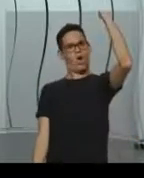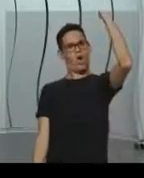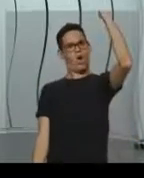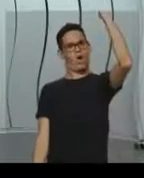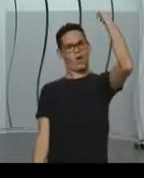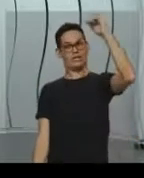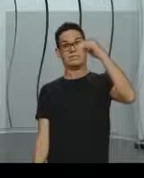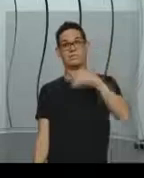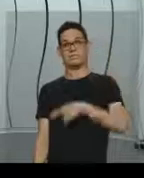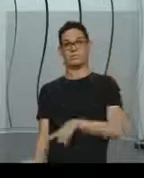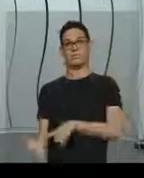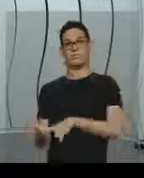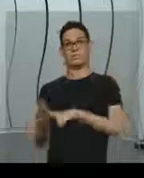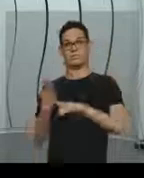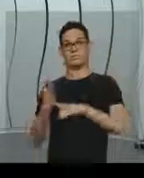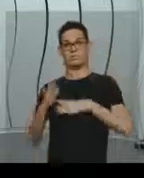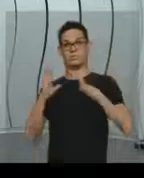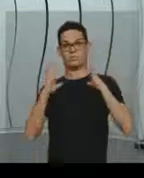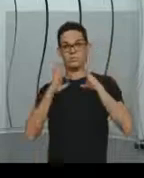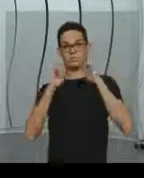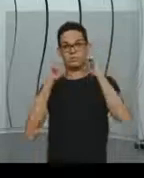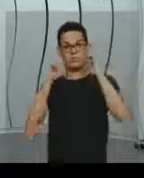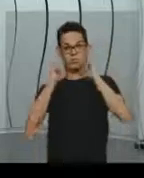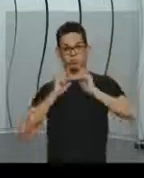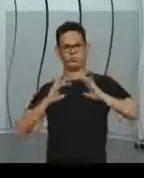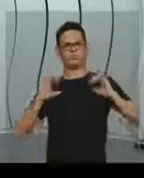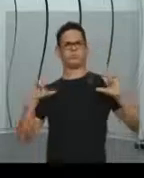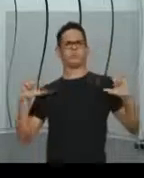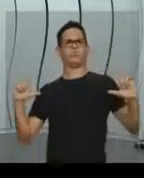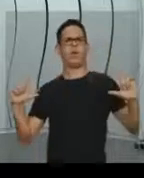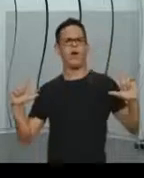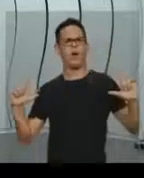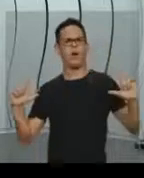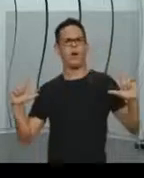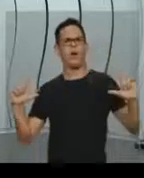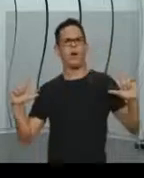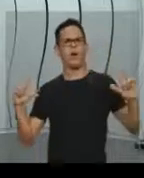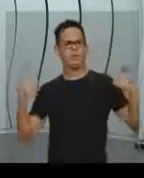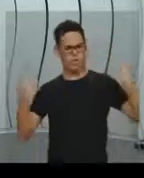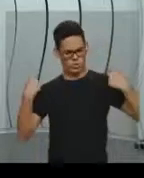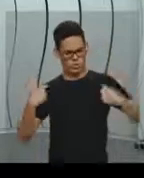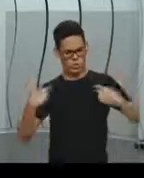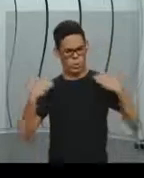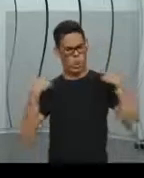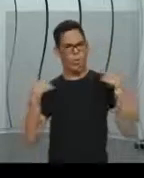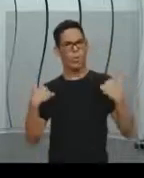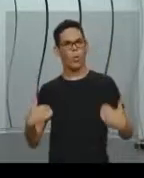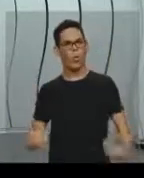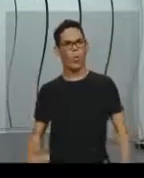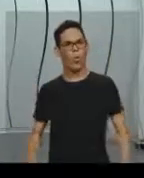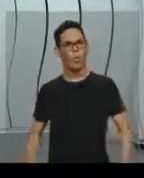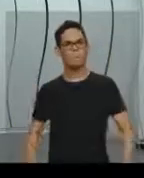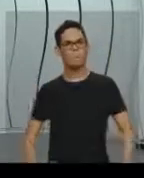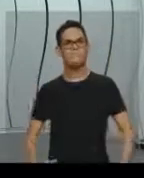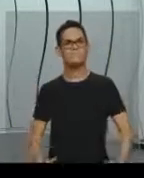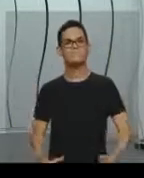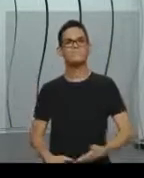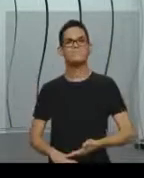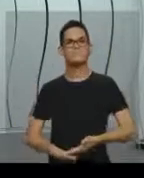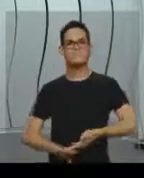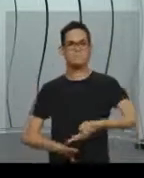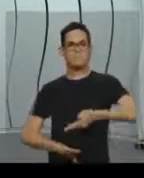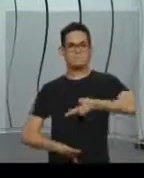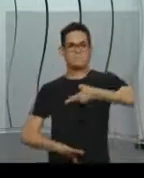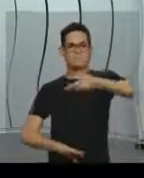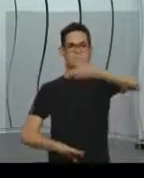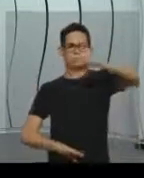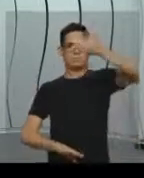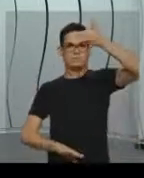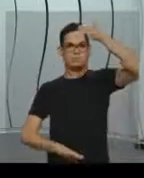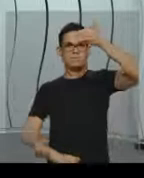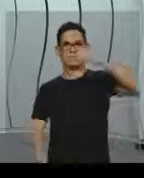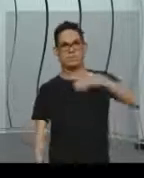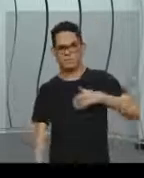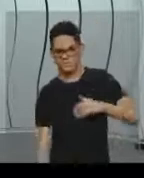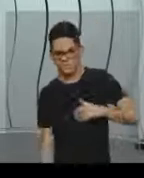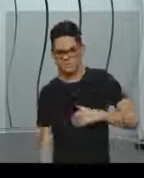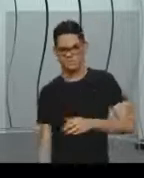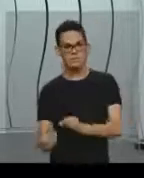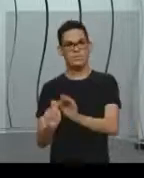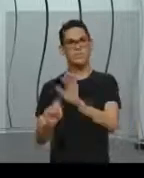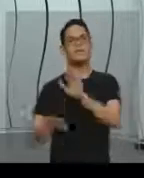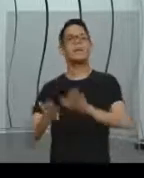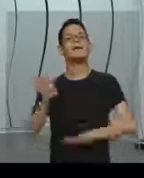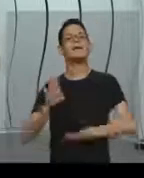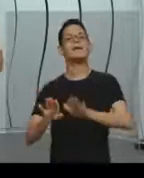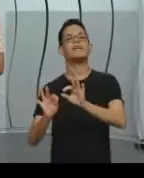eu vou aparecer com um rosto maior, né? E o corpo vai aumentando conforme eu vou